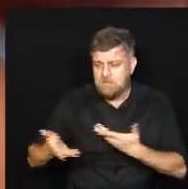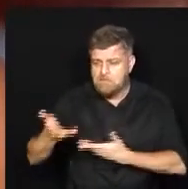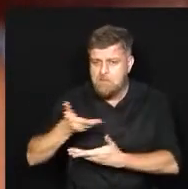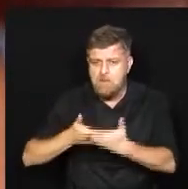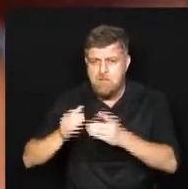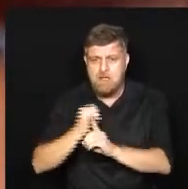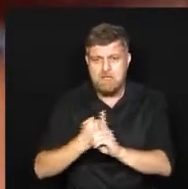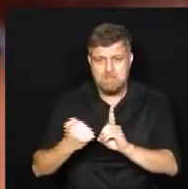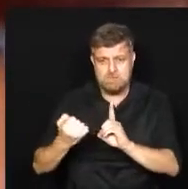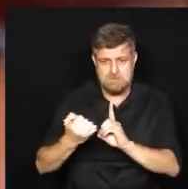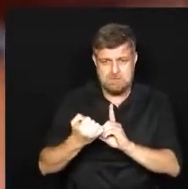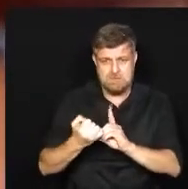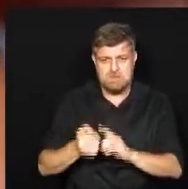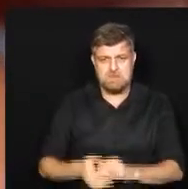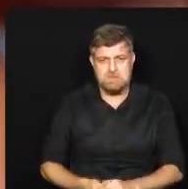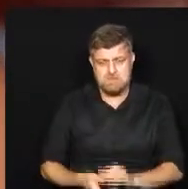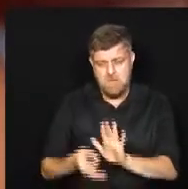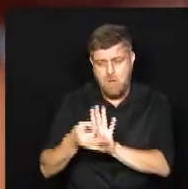é